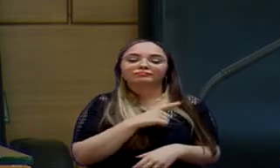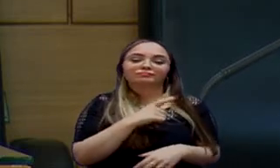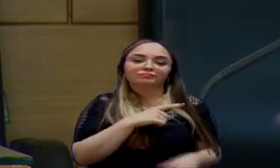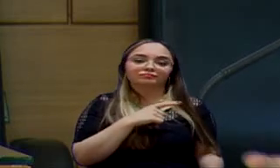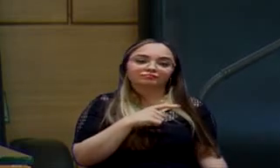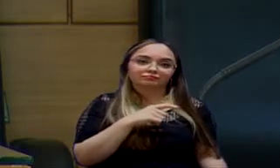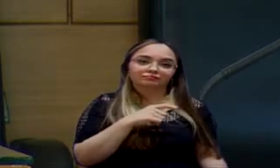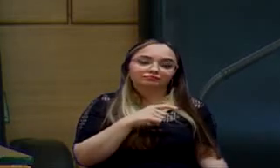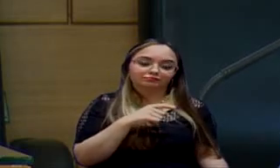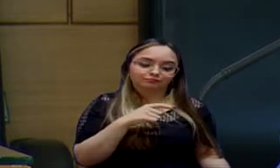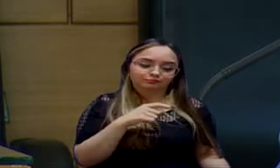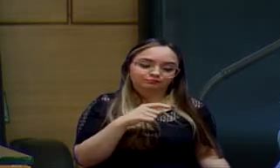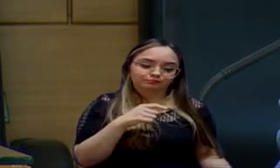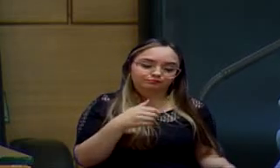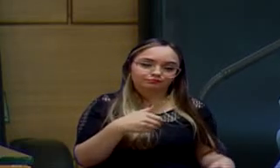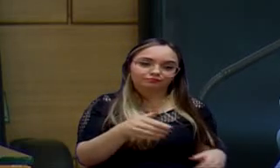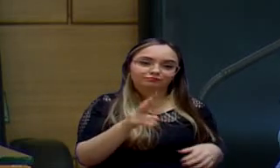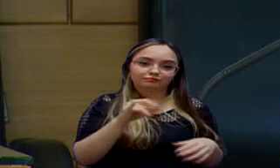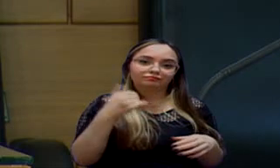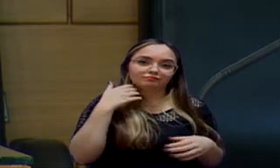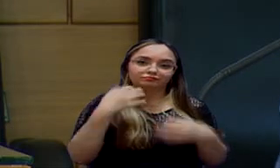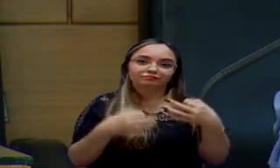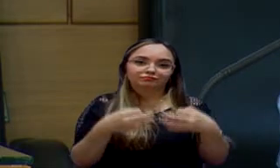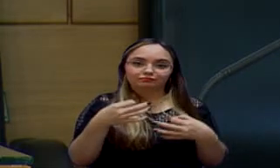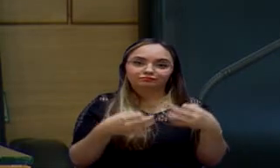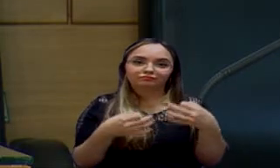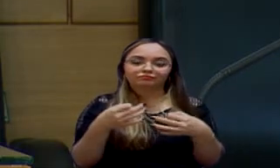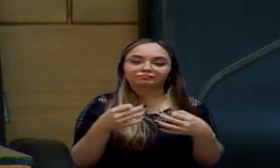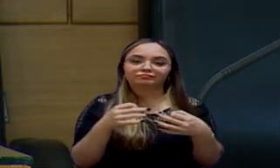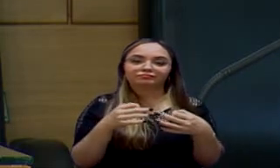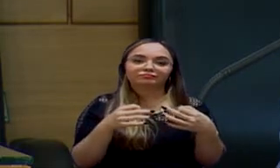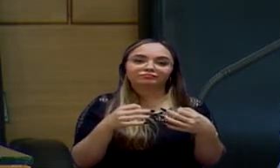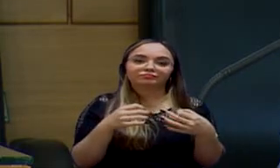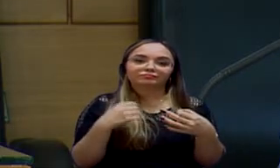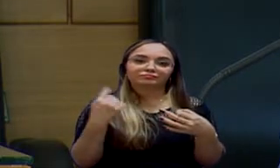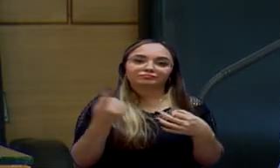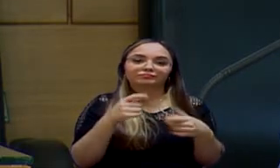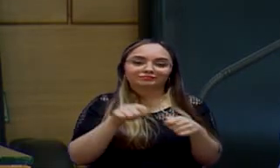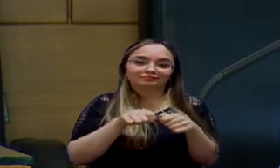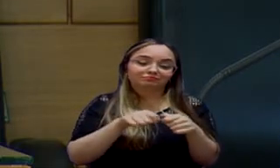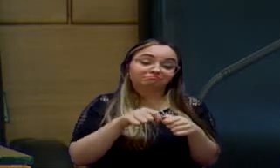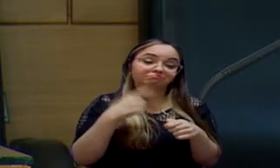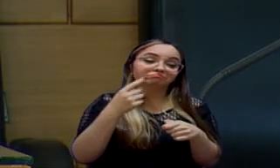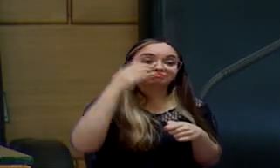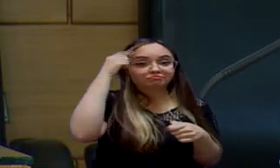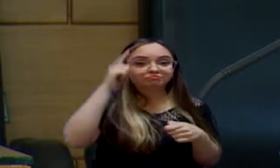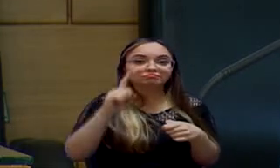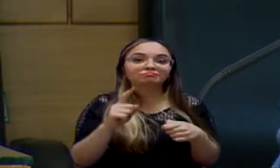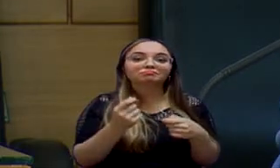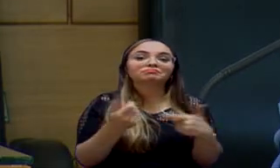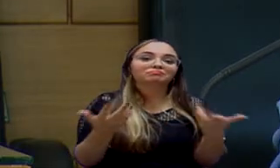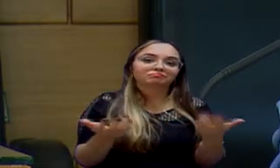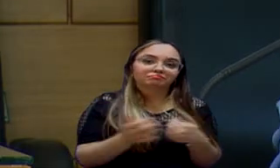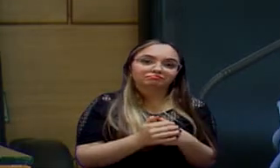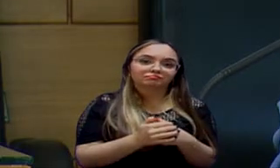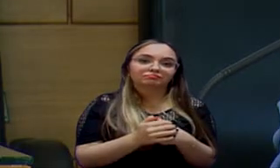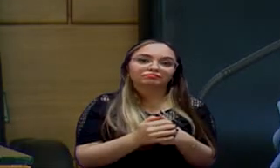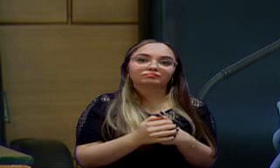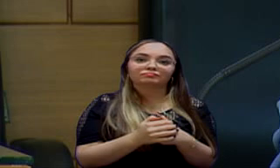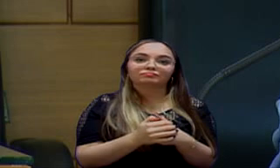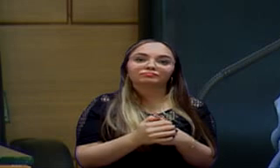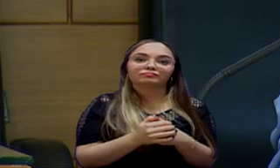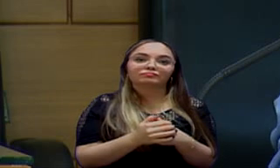alguns cumprimentos por exemplo de ordem judicial que traz uma despesa que a gente não tinha previsão né que é Alguns alguns